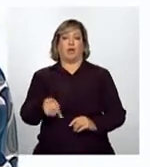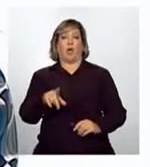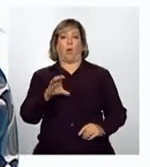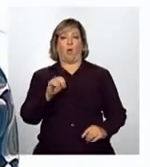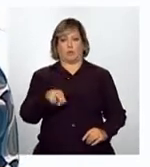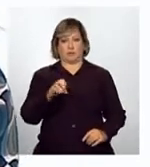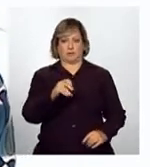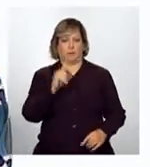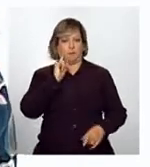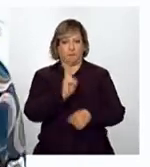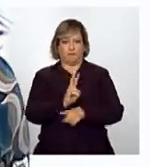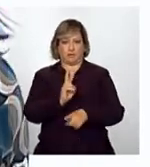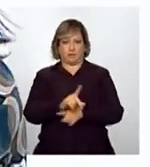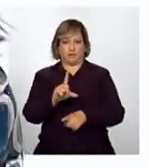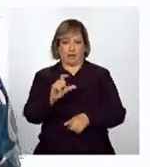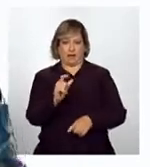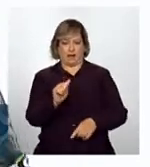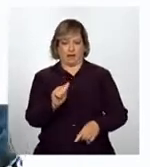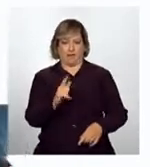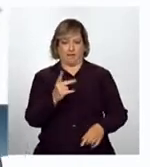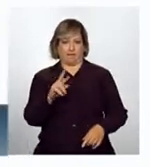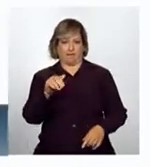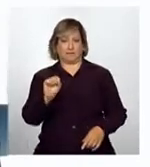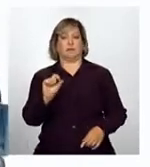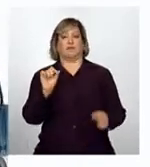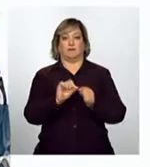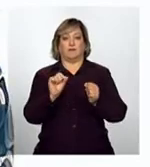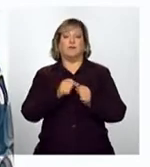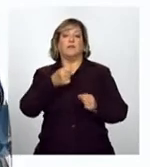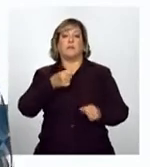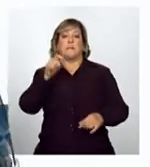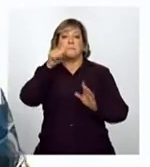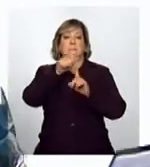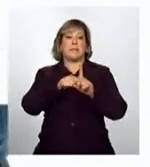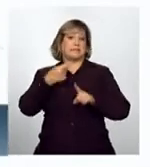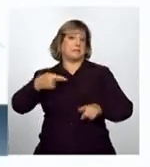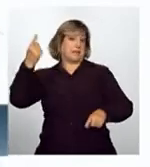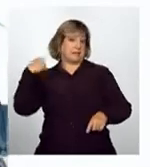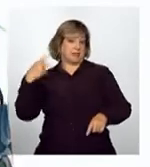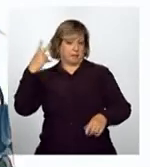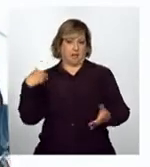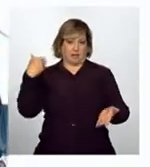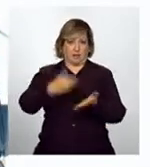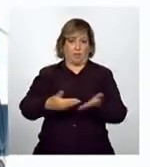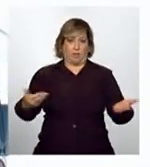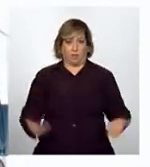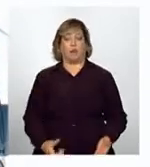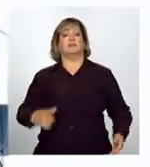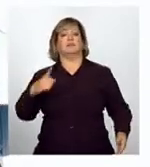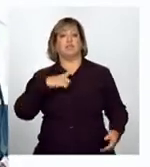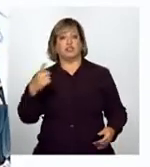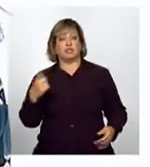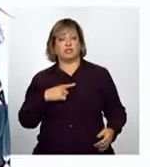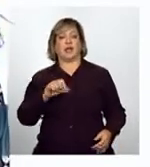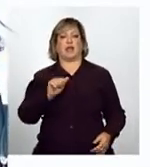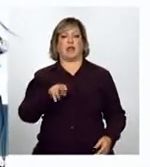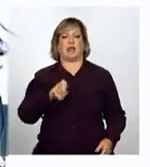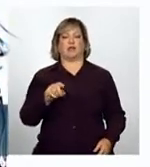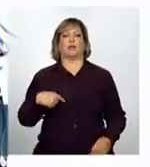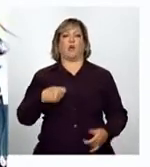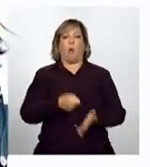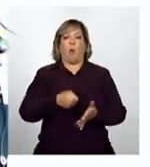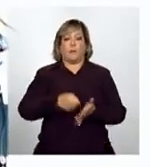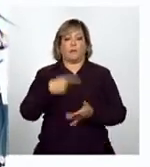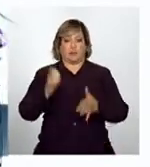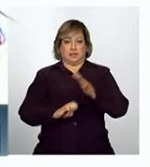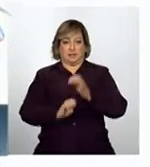concessões provisórias de Lavra que foram emitidas do mês passado para cá, tinha lá um anexo que obrigava as empresas a iniciarem a